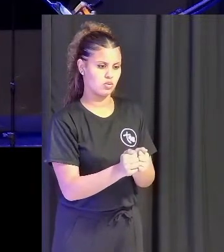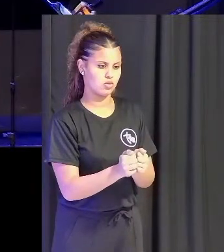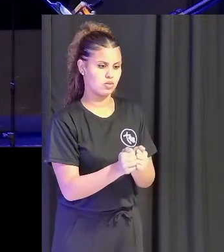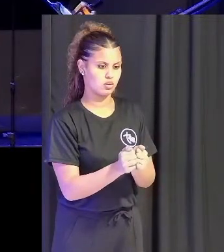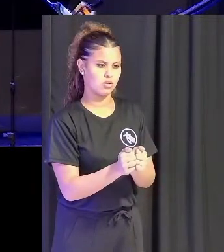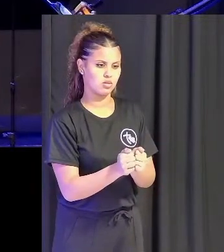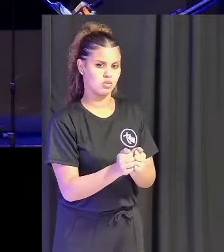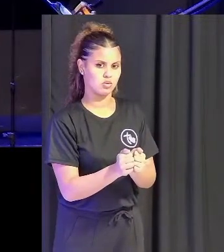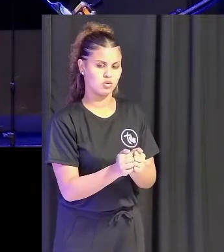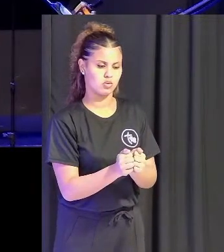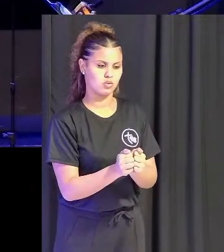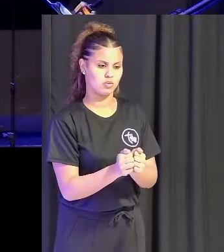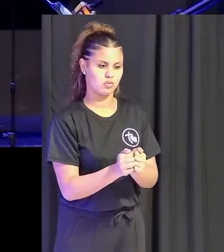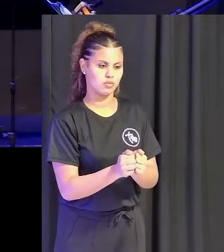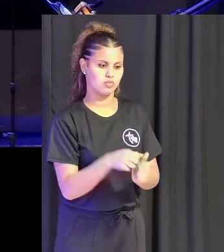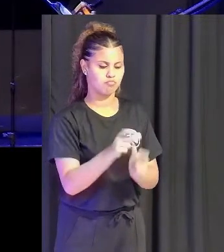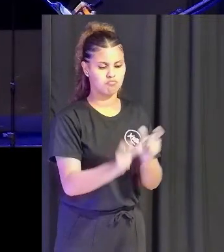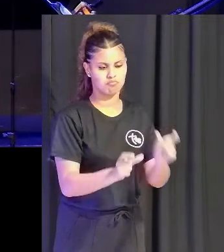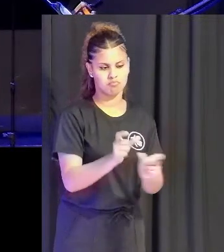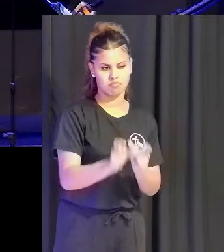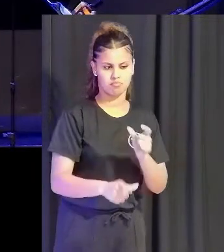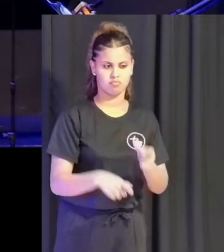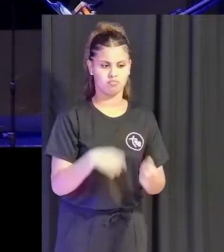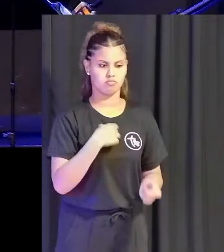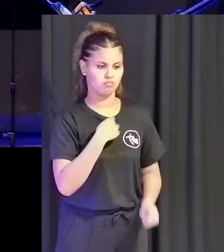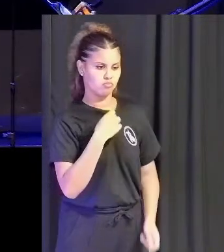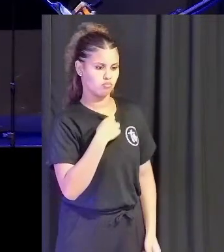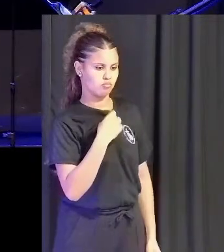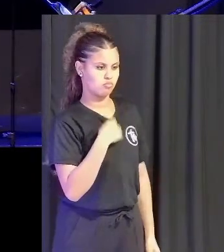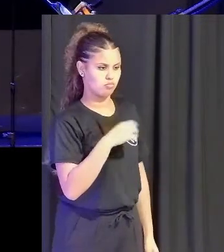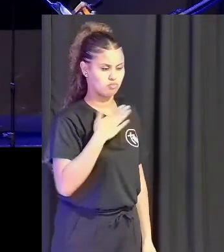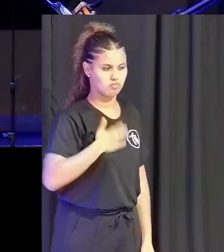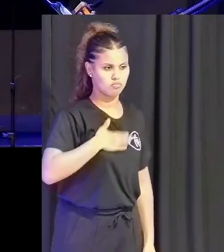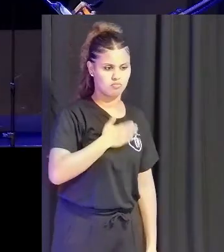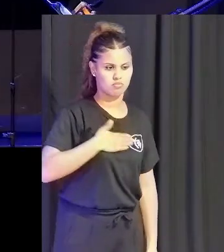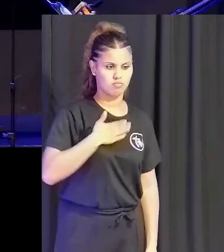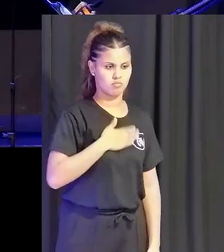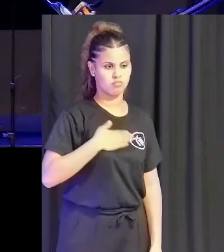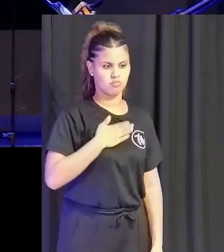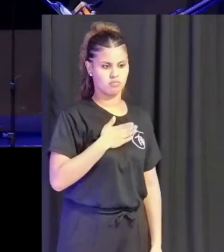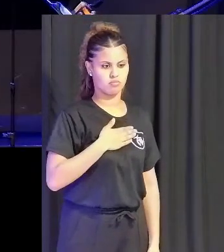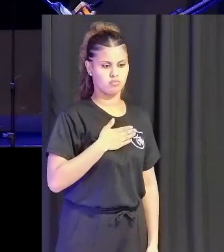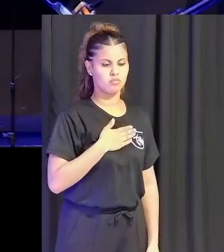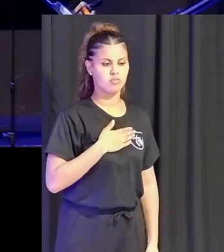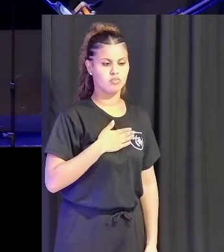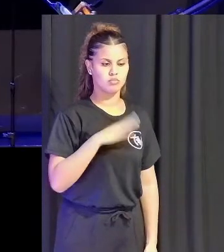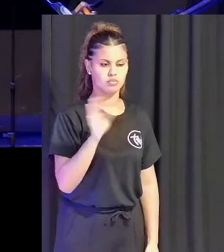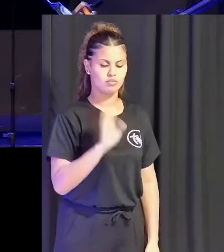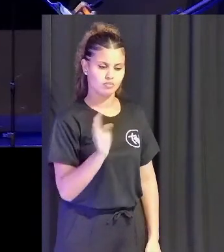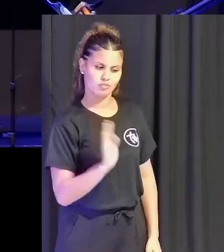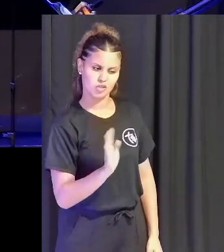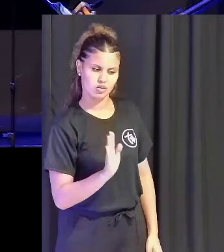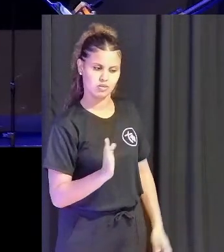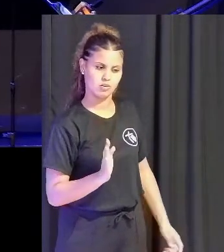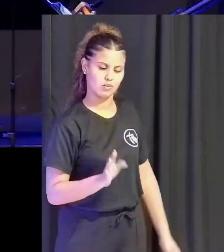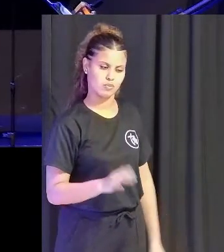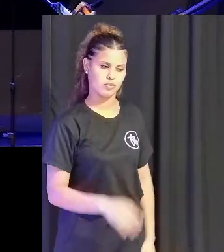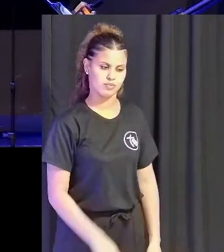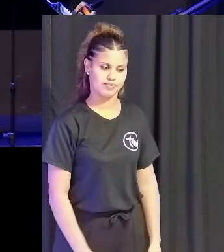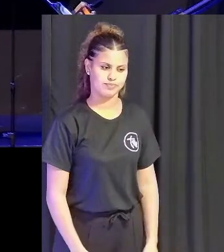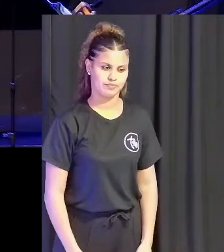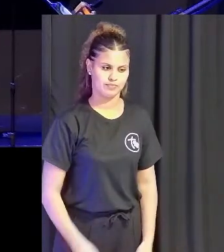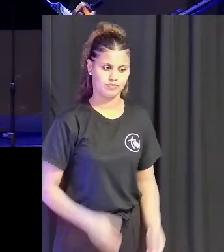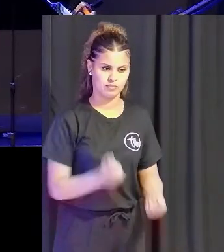muito de vocês, gostaram de conhecer vocês e mandaram um tchau lá, que eles estavam saindo e não conseguiram de